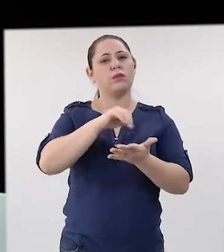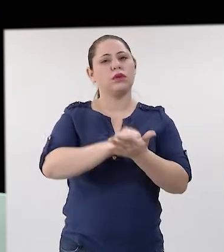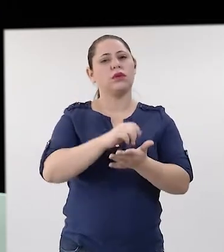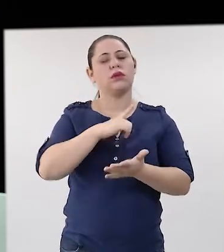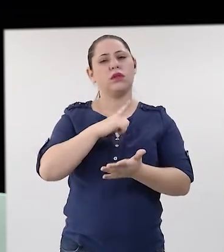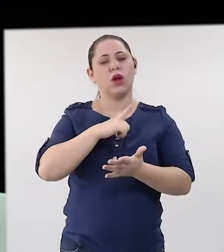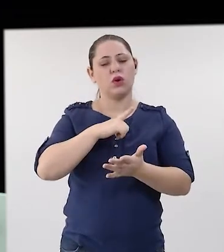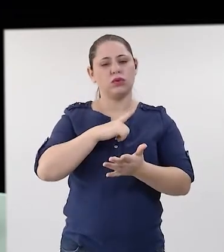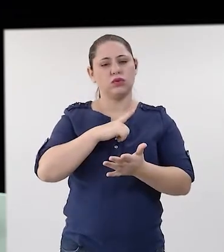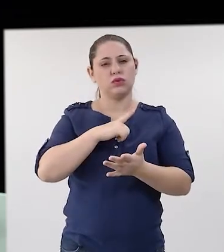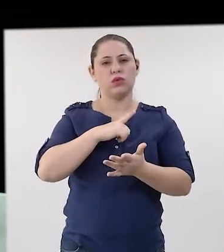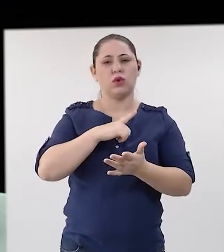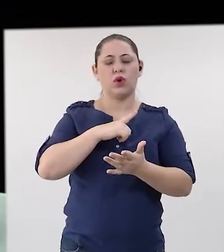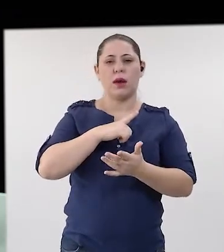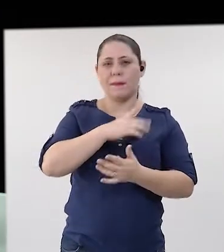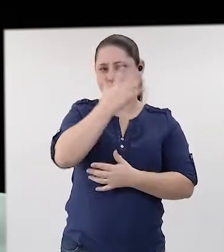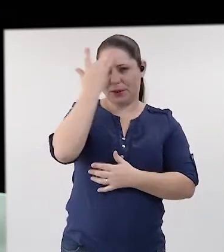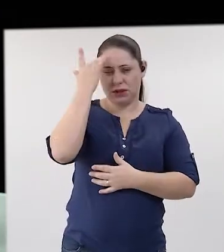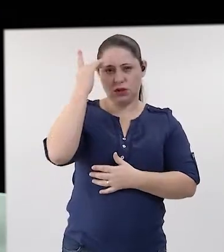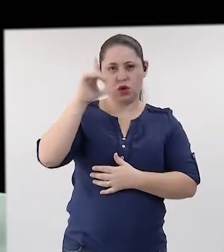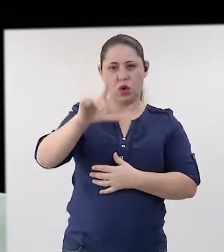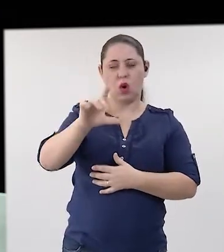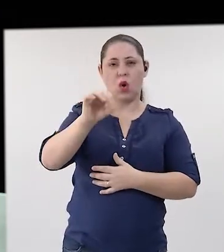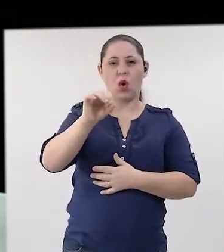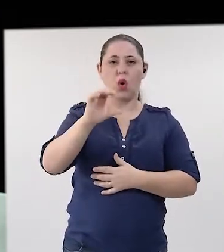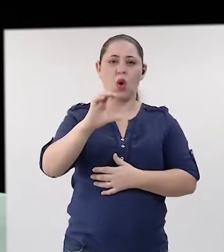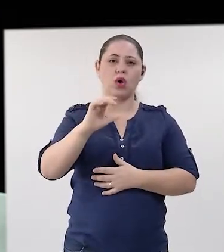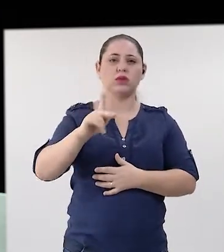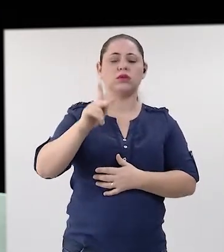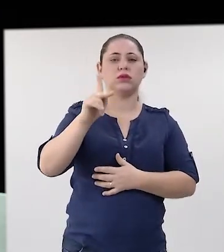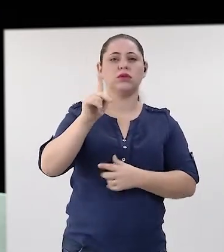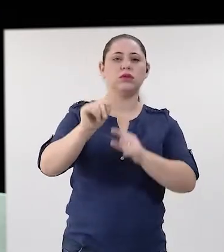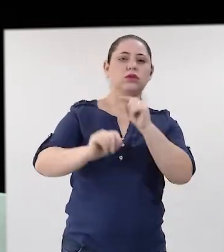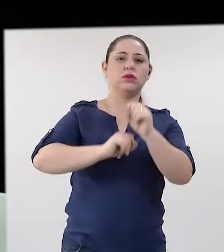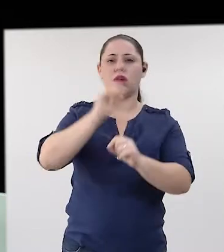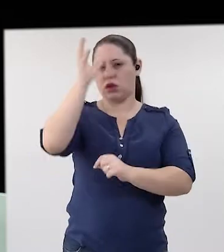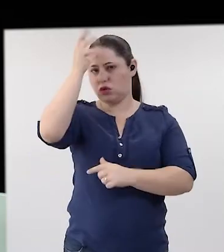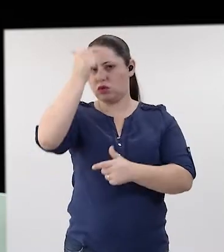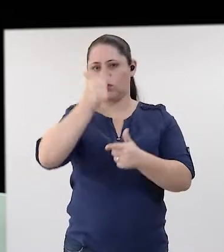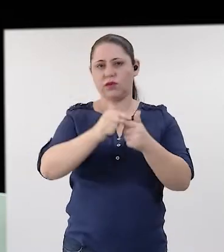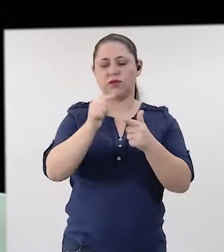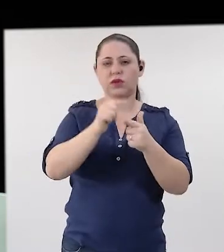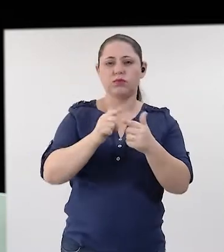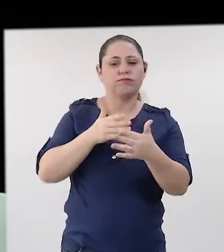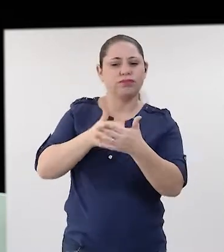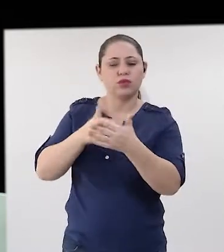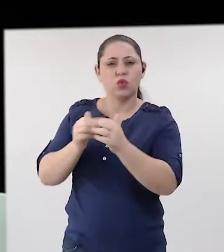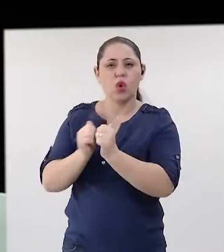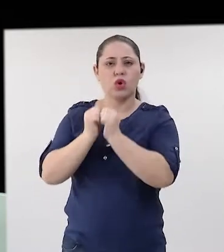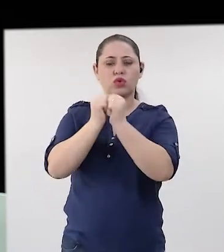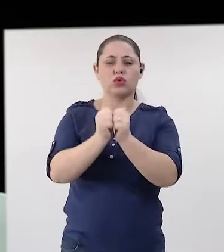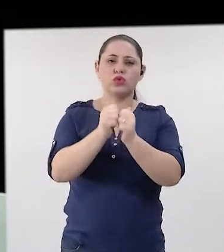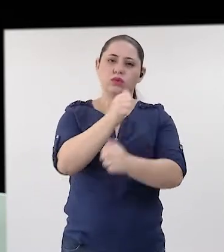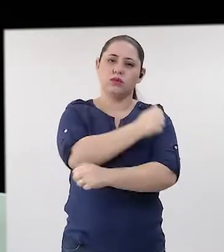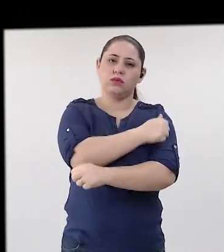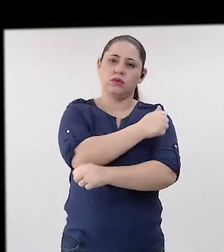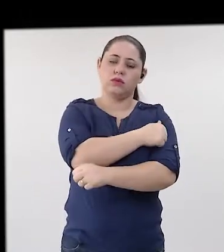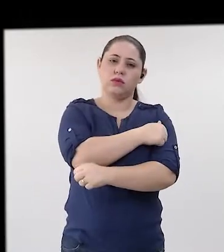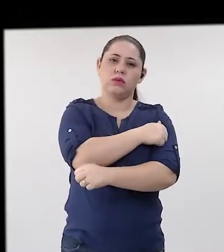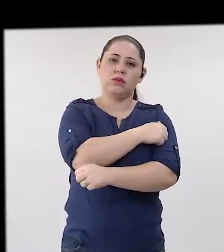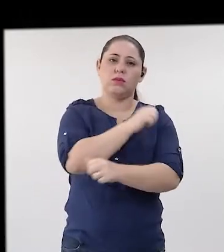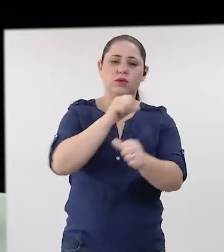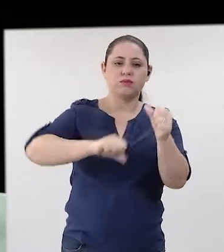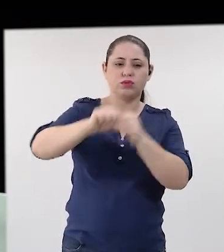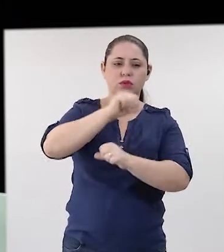o aplicativo ele tem toda uma ambientação, né? Tem o personagem, o Loki, que ele precisa resolver desafios com a ajuda dos